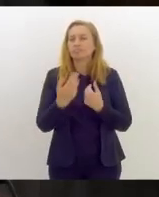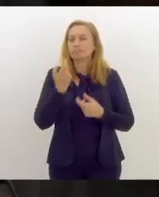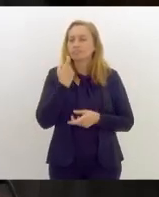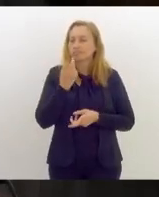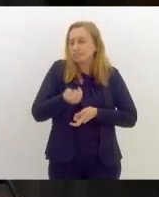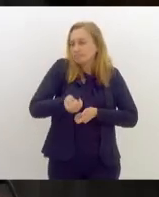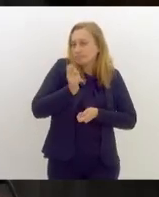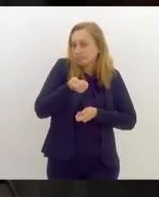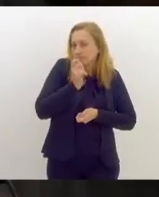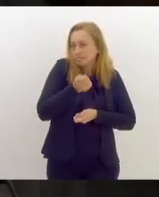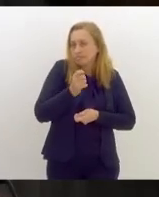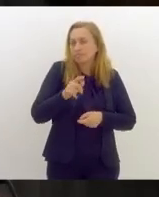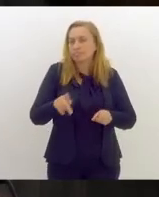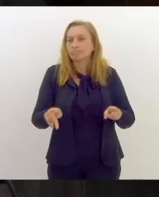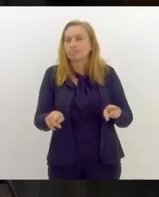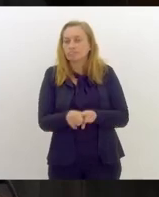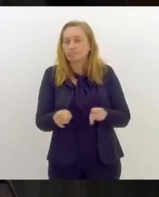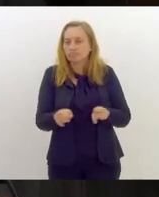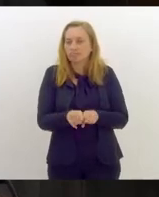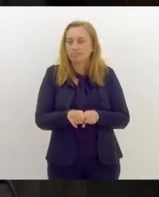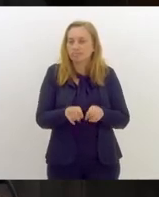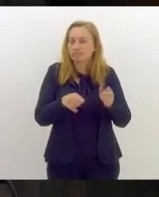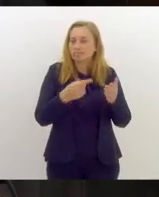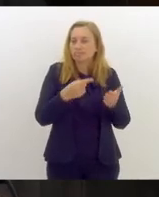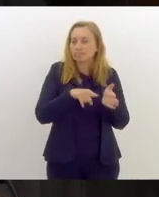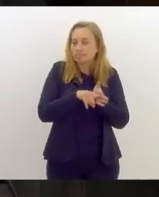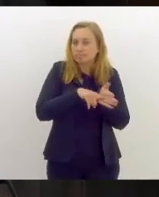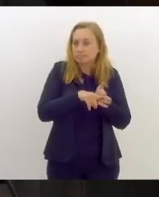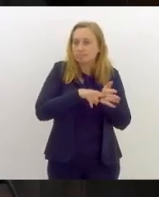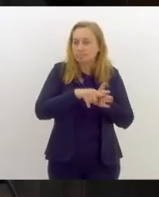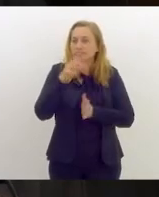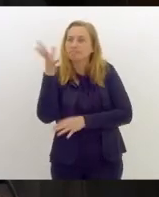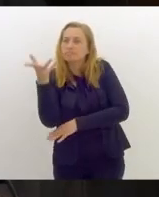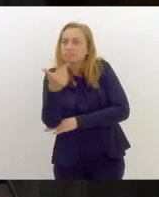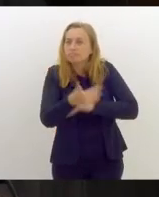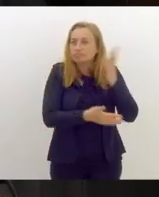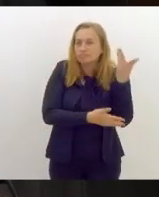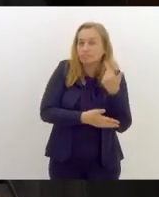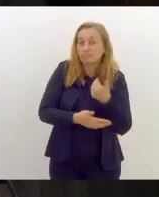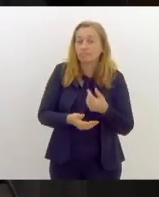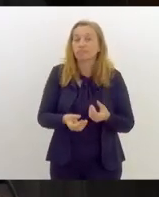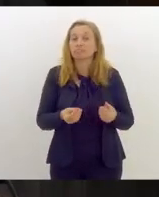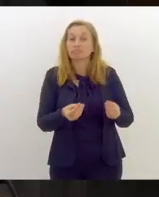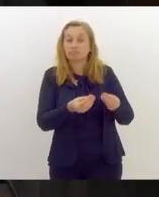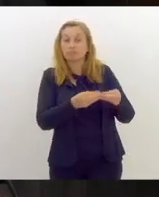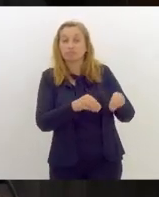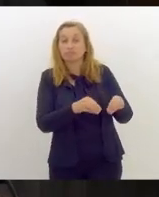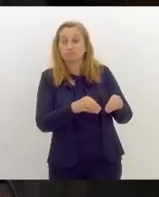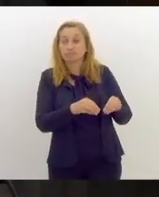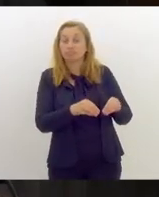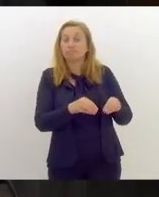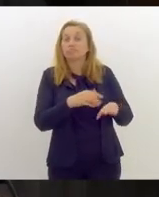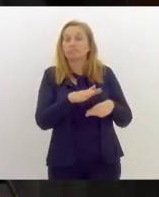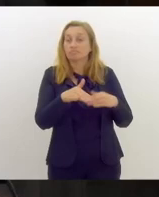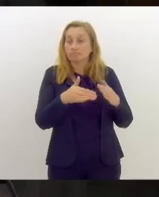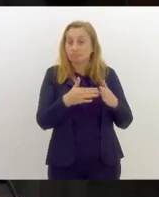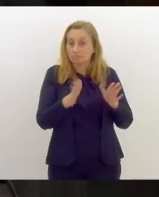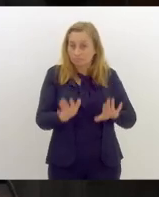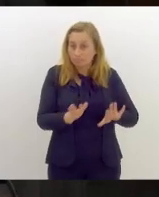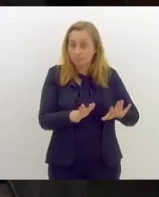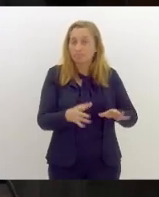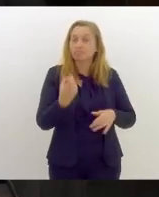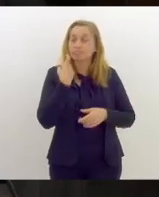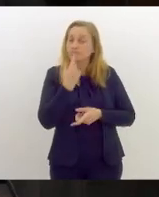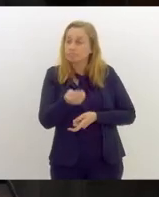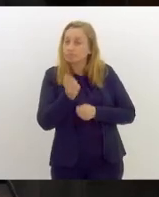ambientalistas ele falando descaso total diz ele mata poderia ter acontecido um desastre de grandes proporções os pescadores da